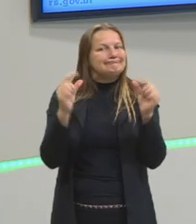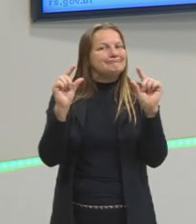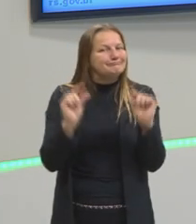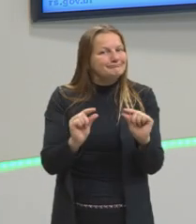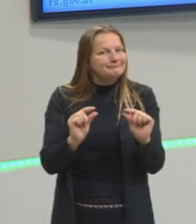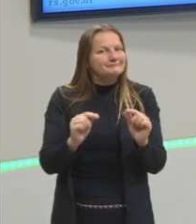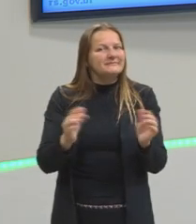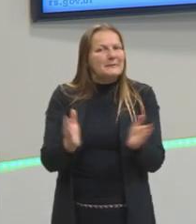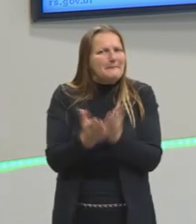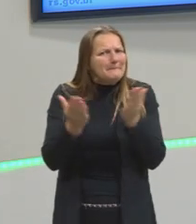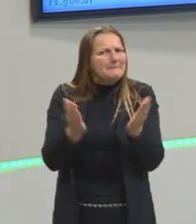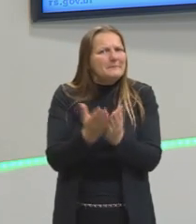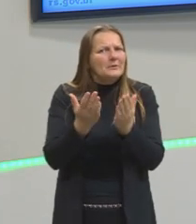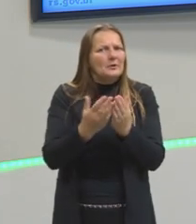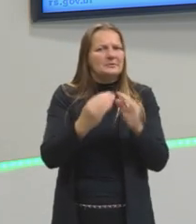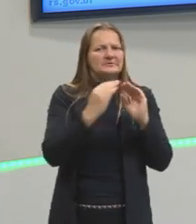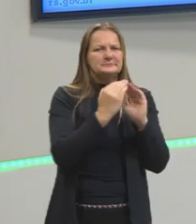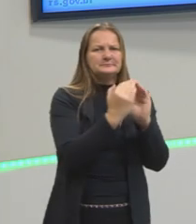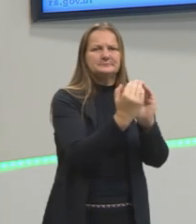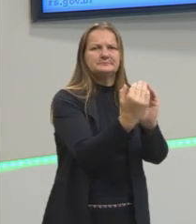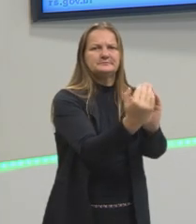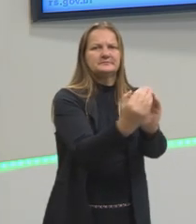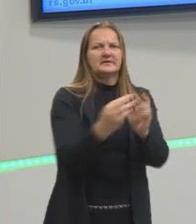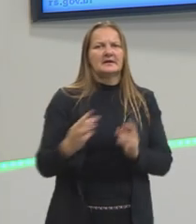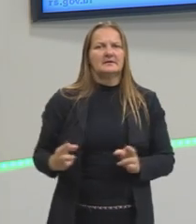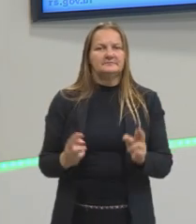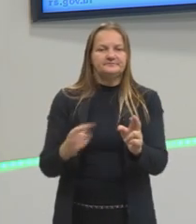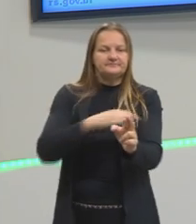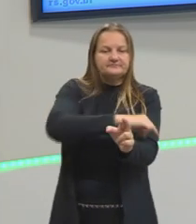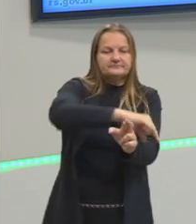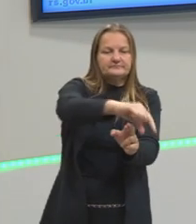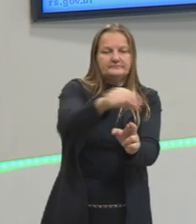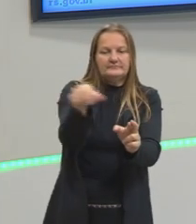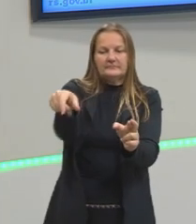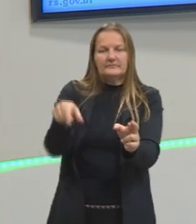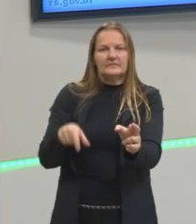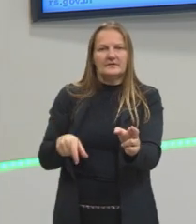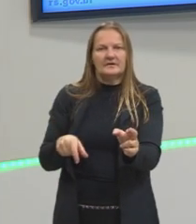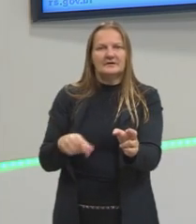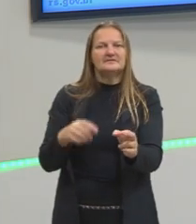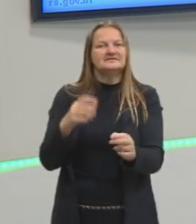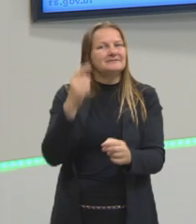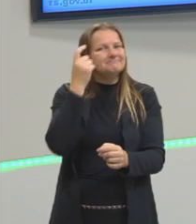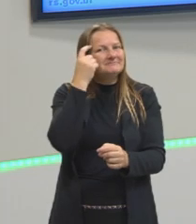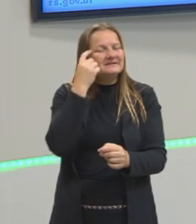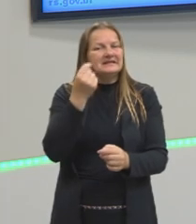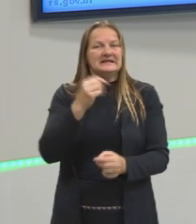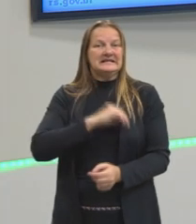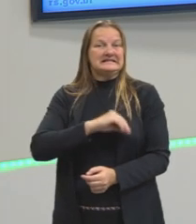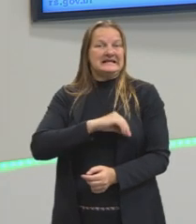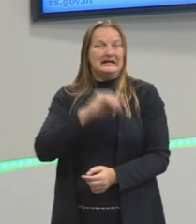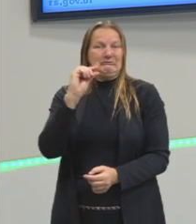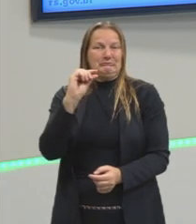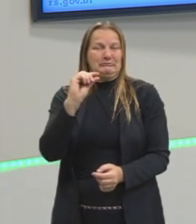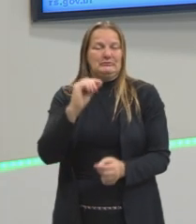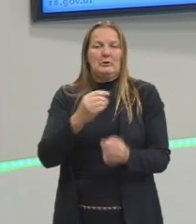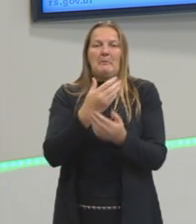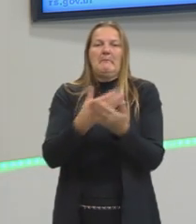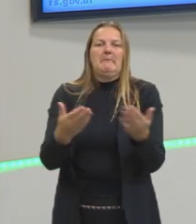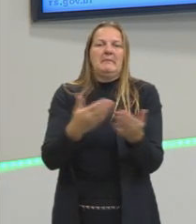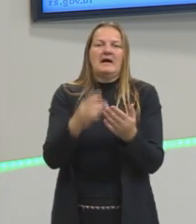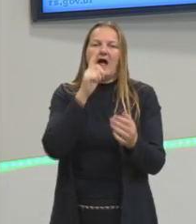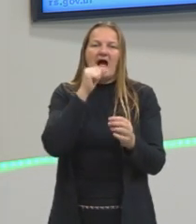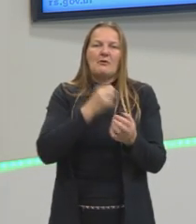Então são pessoas pobres que ocupam essas margens né então tchau e já ganha pouco e aí de repente perde tudo né